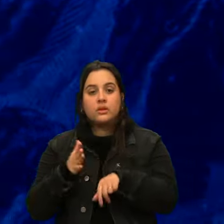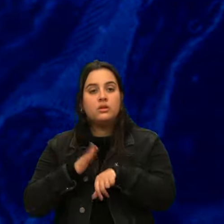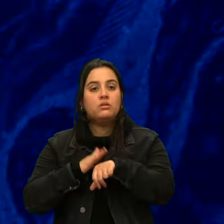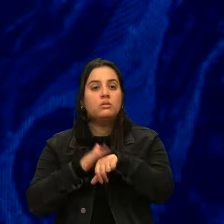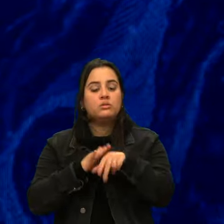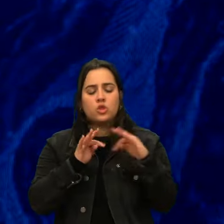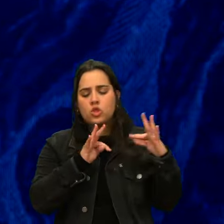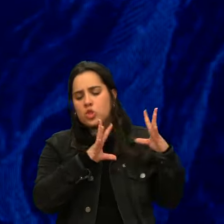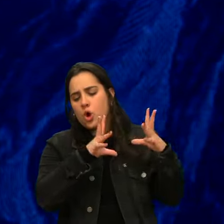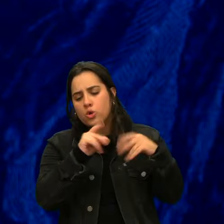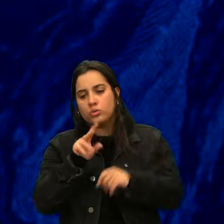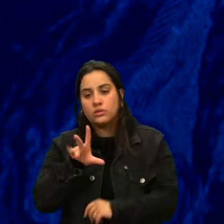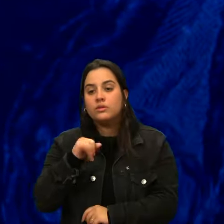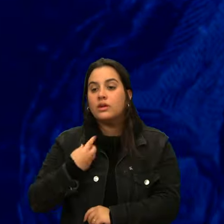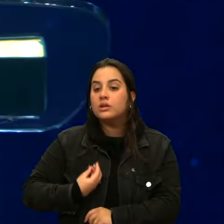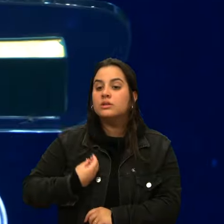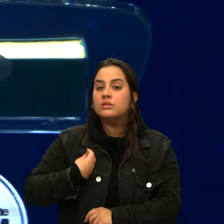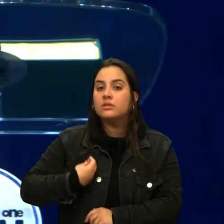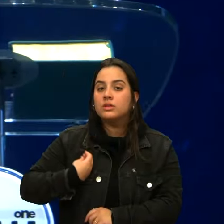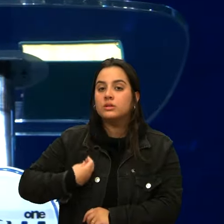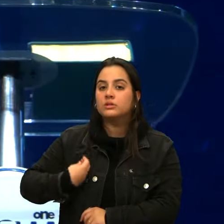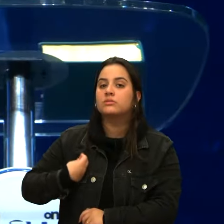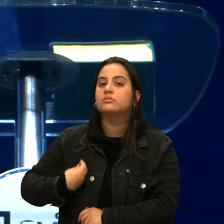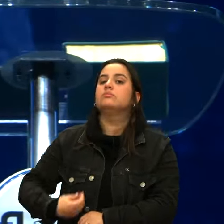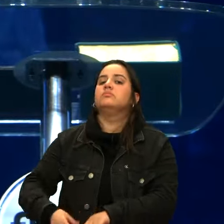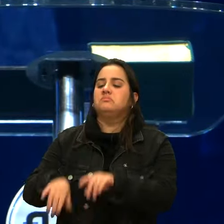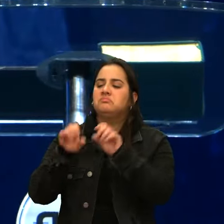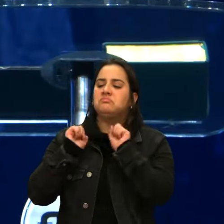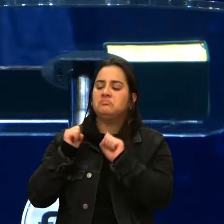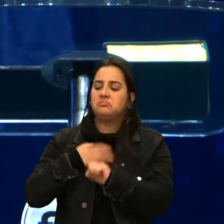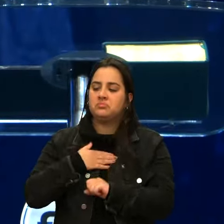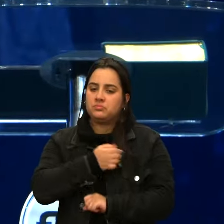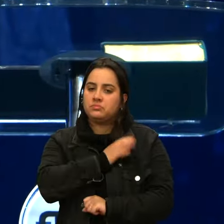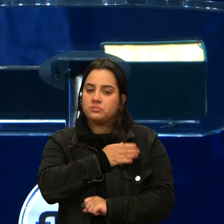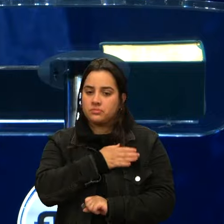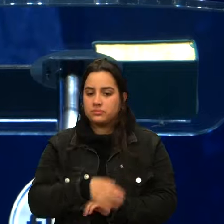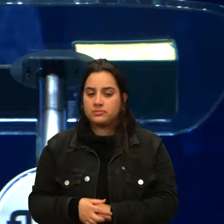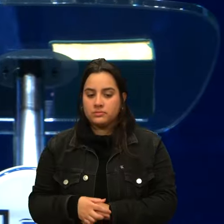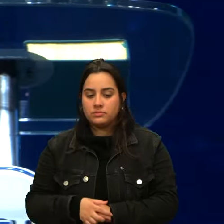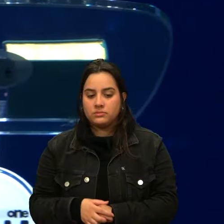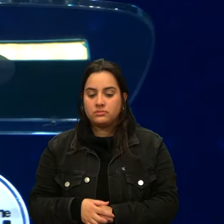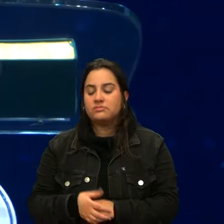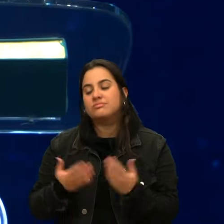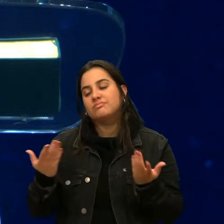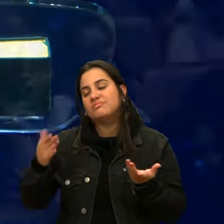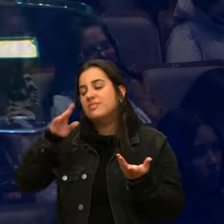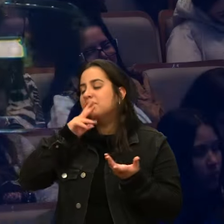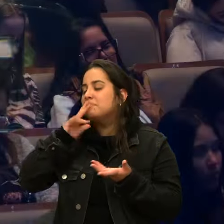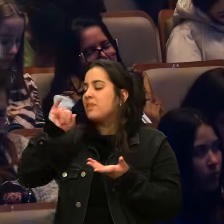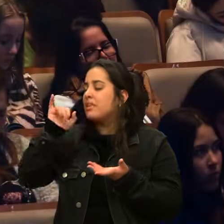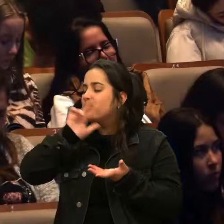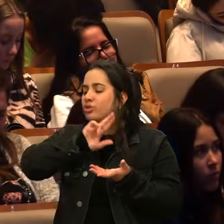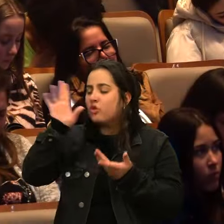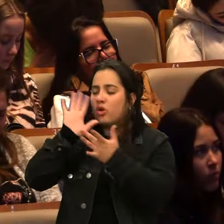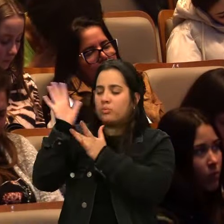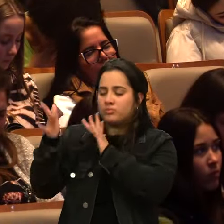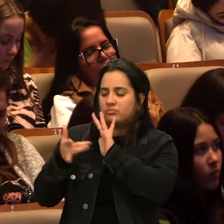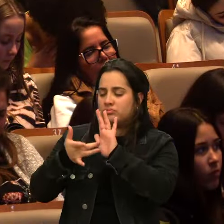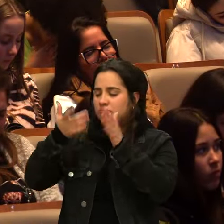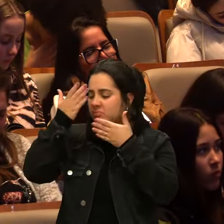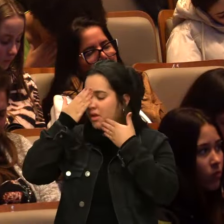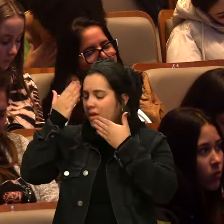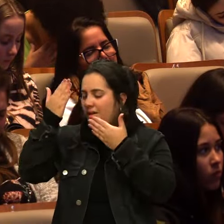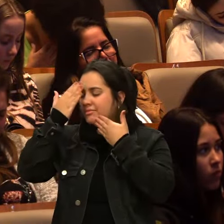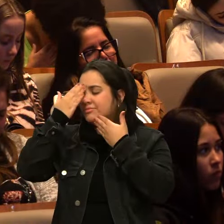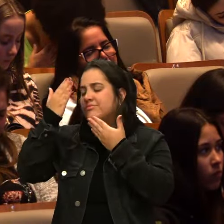ver aqui possa criar raízes no seu coração. Pai, em nome de Jesus, nós te agradecemos, nós te damos graças, Deus,